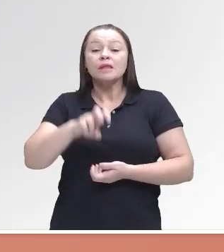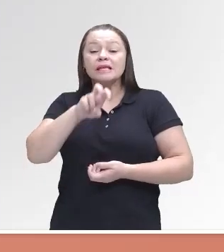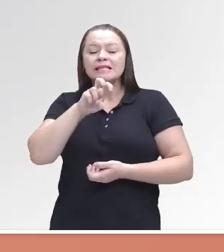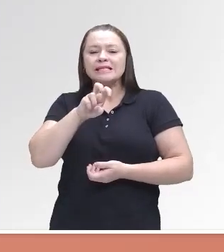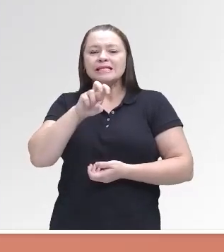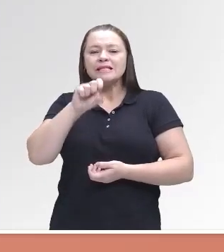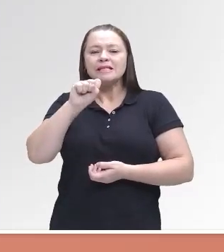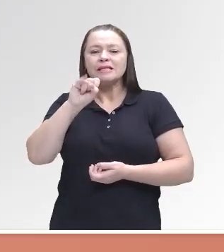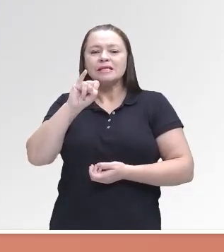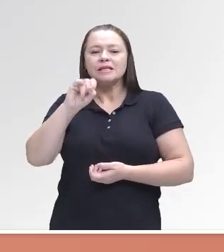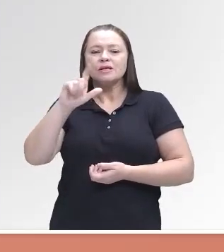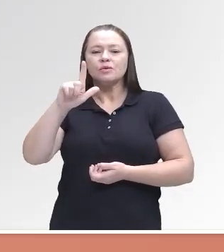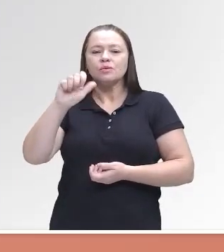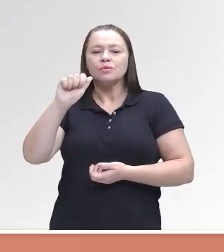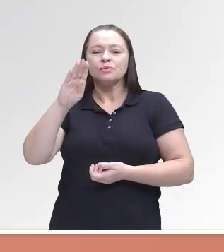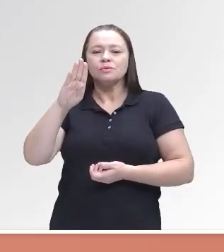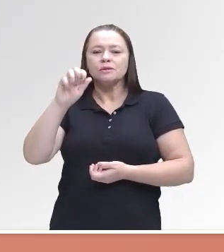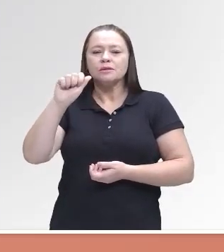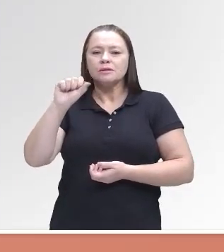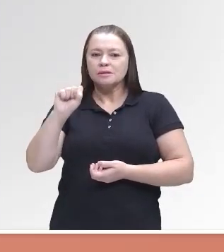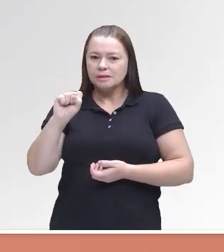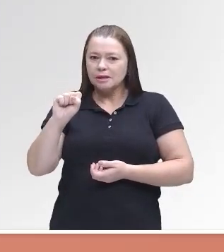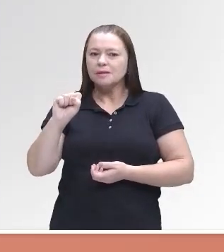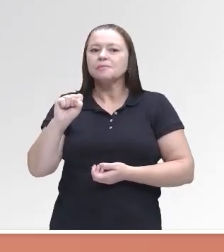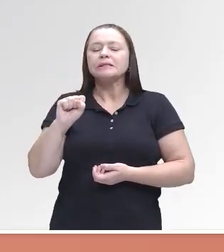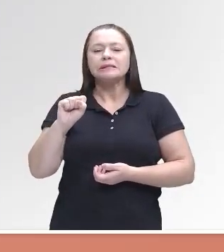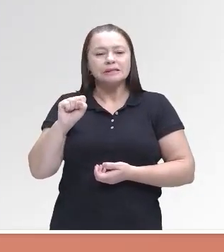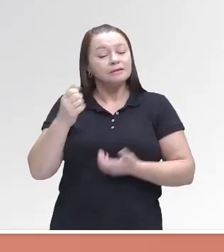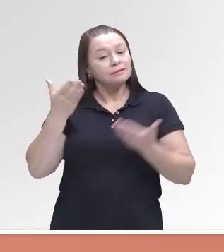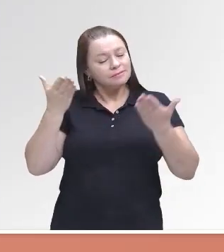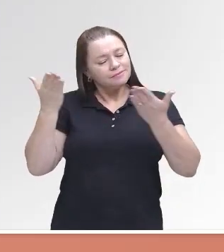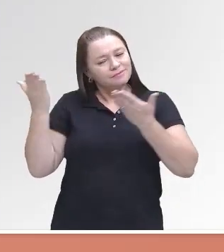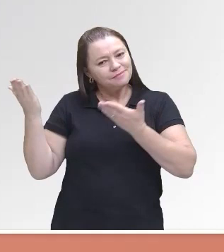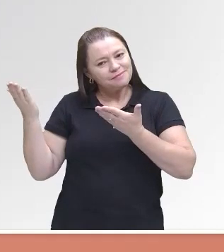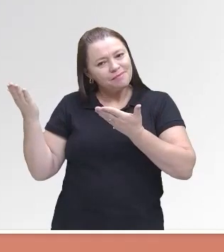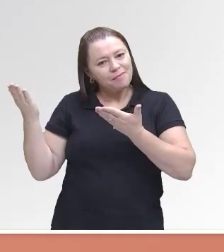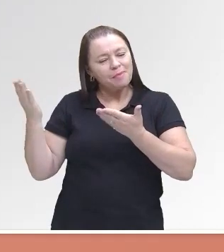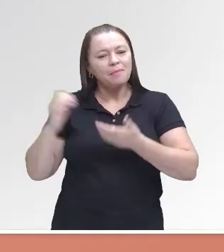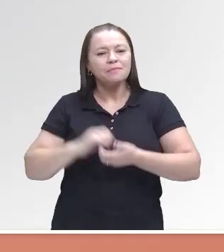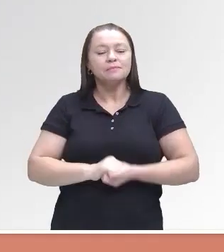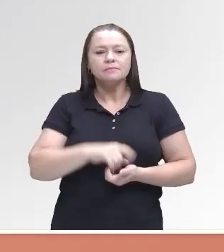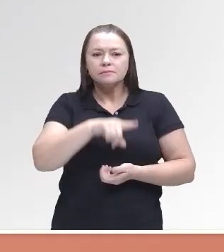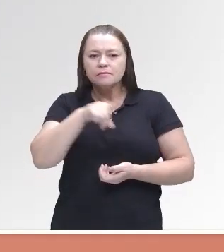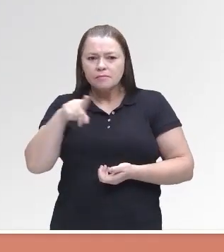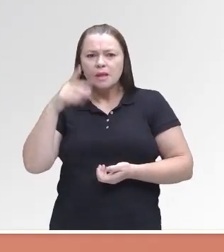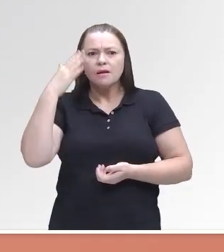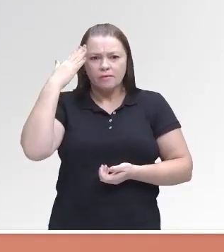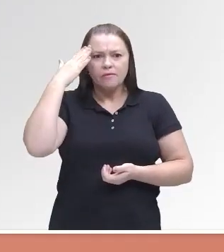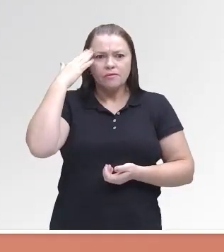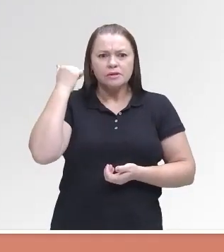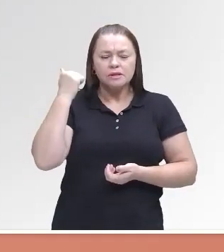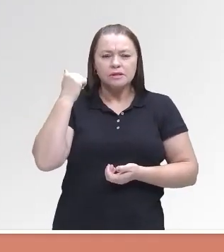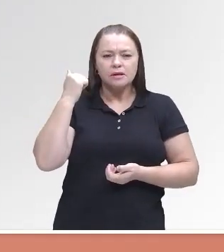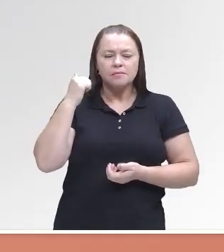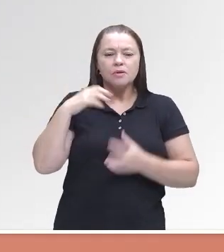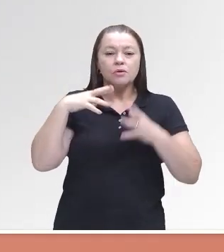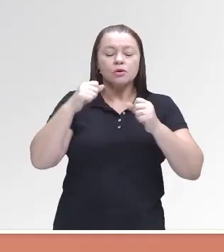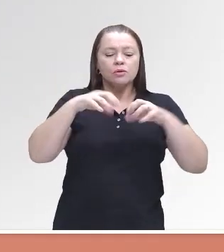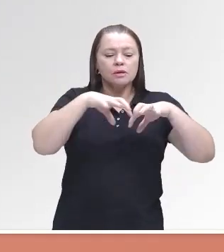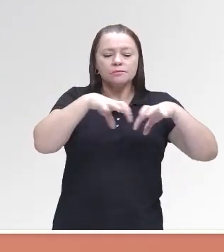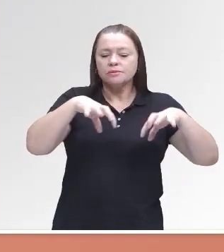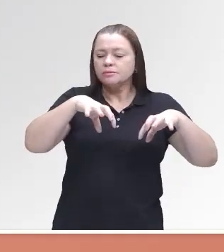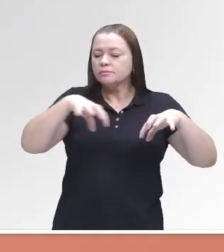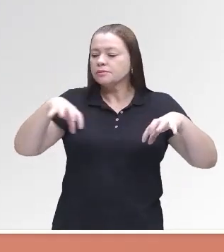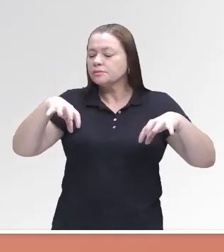5 sílabas. É isso aí. E vocês sabiam que essa separação